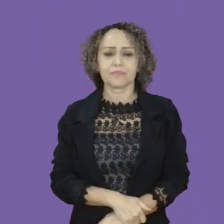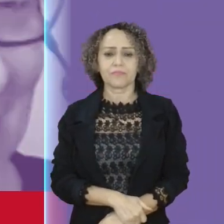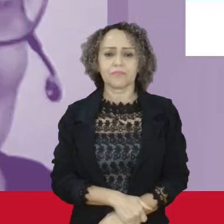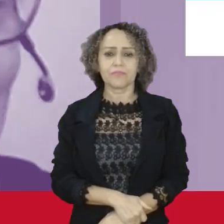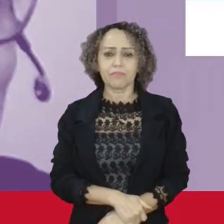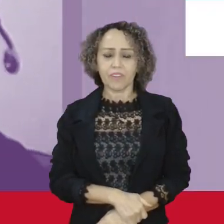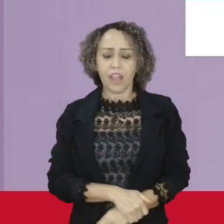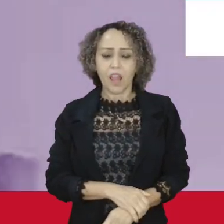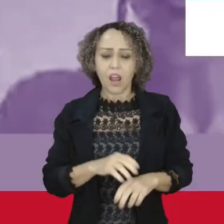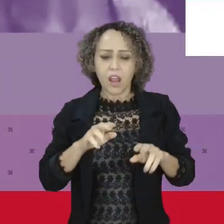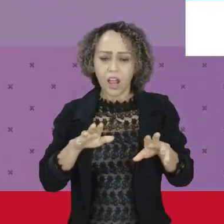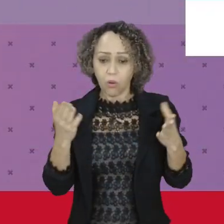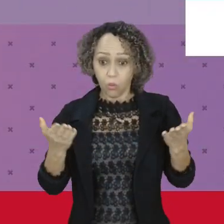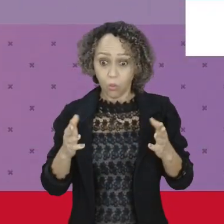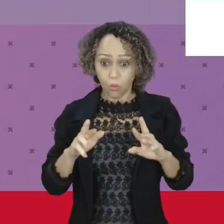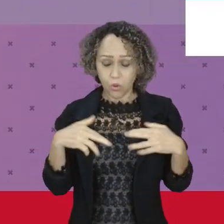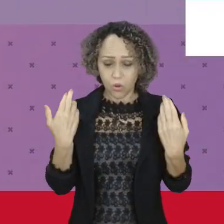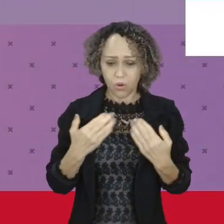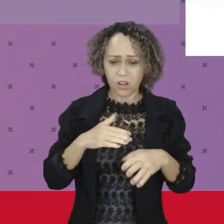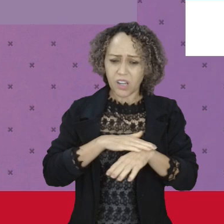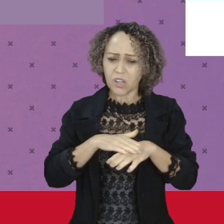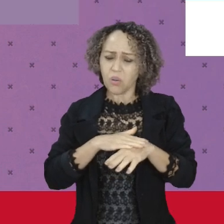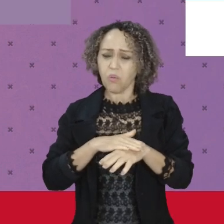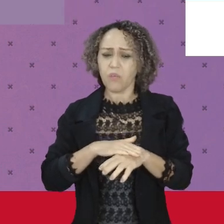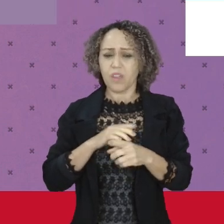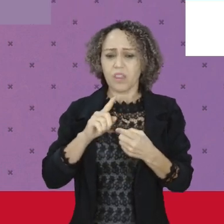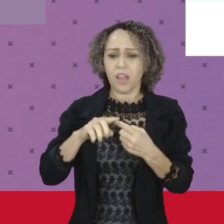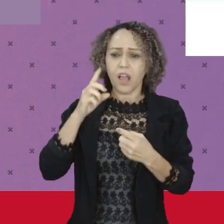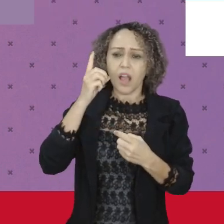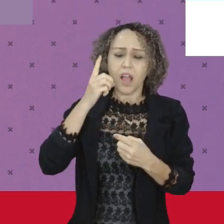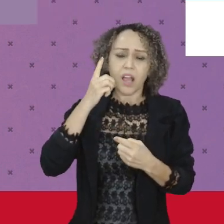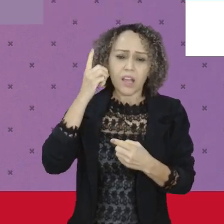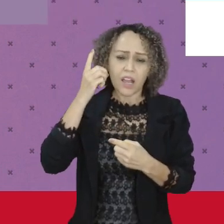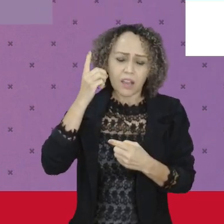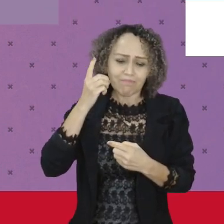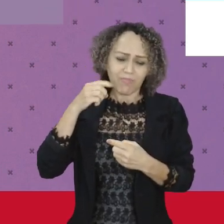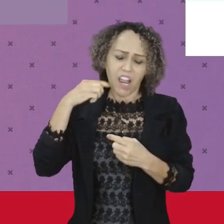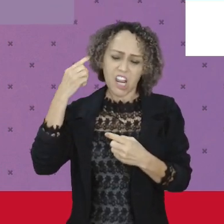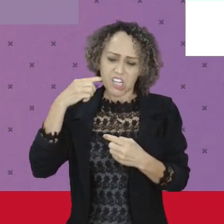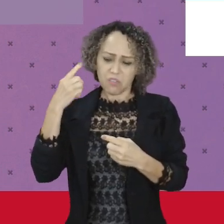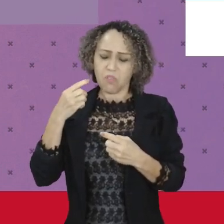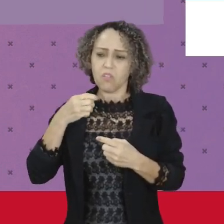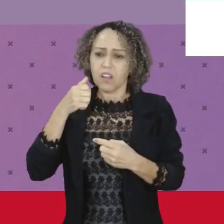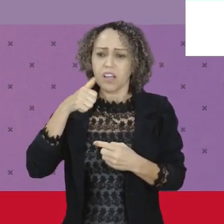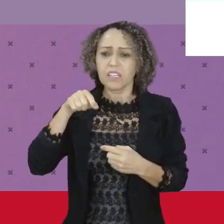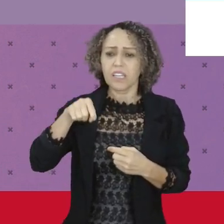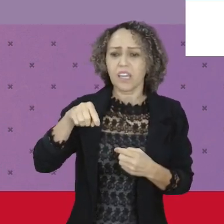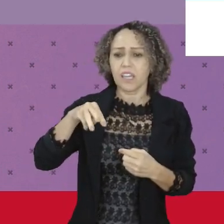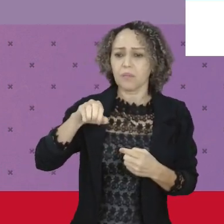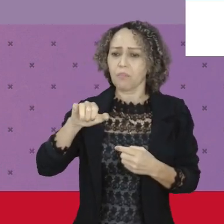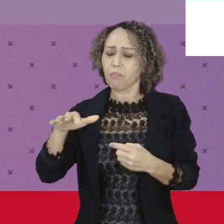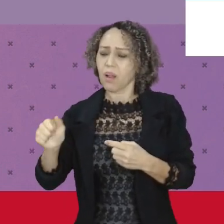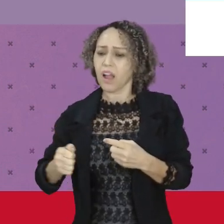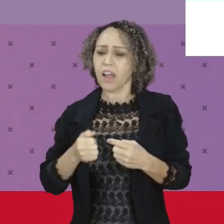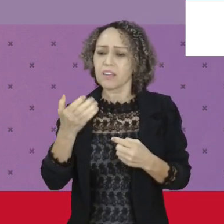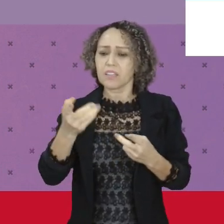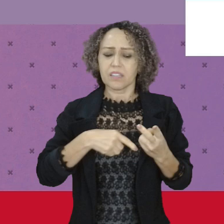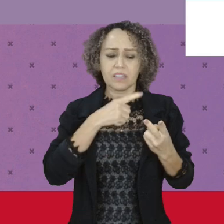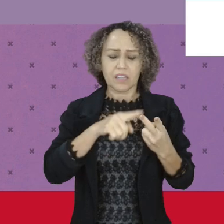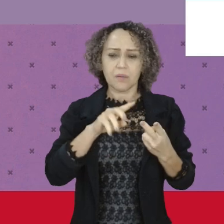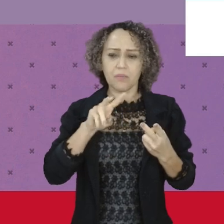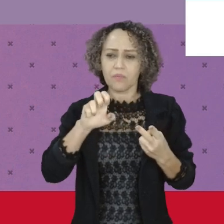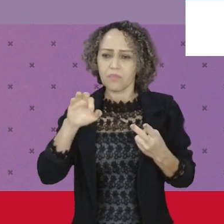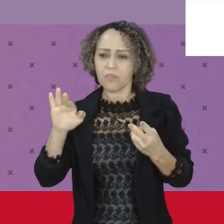Na roda de conversa de hoje, a advogada e mediadora Maia Aguilera recebe Amelinha Teles e Vera Soares para